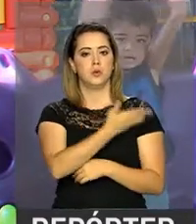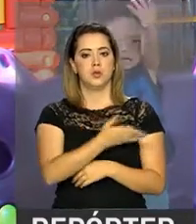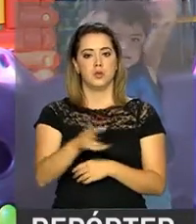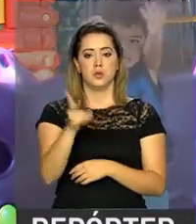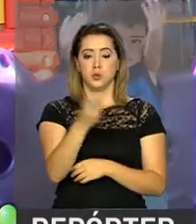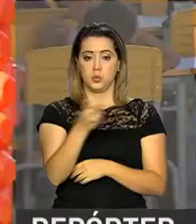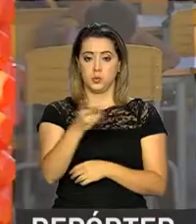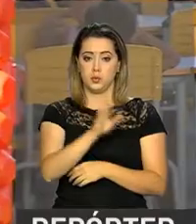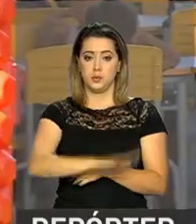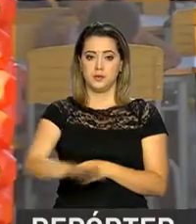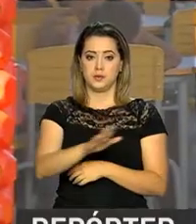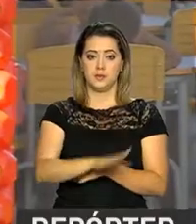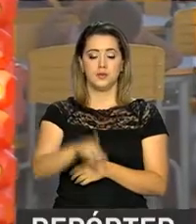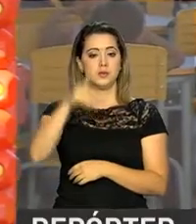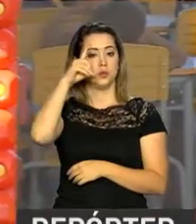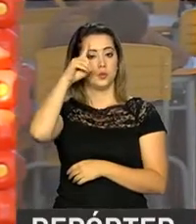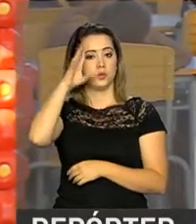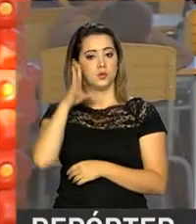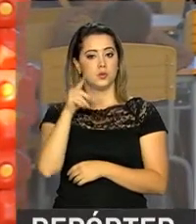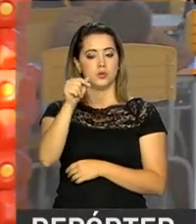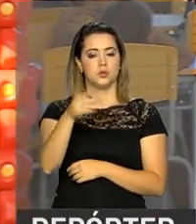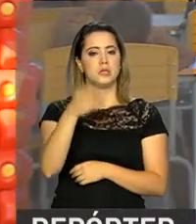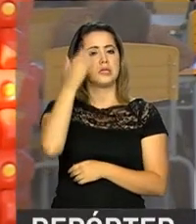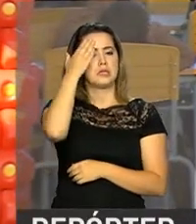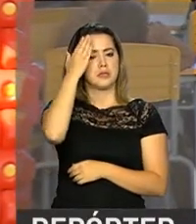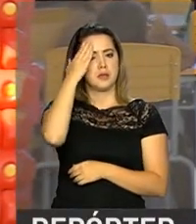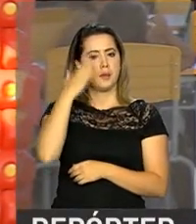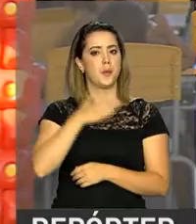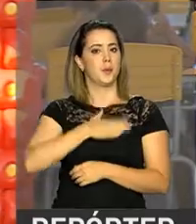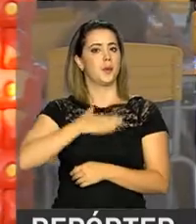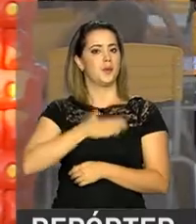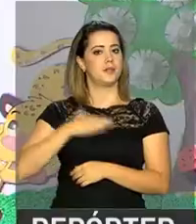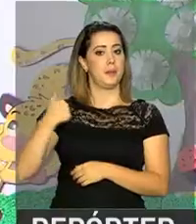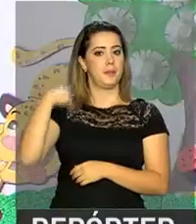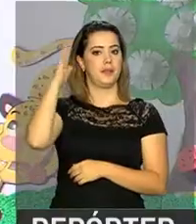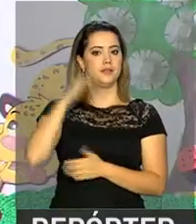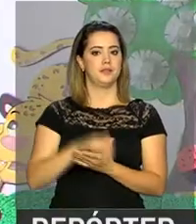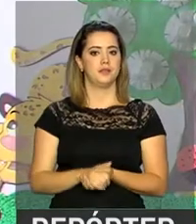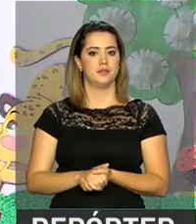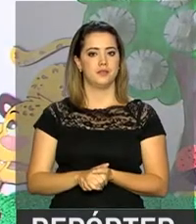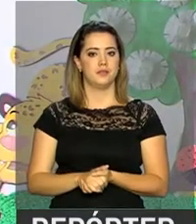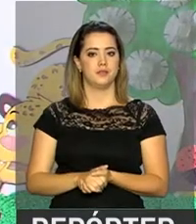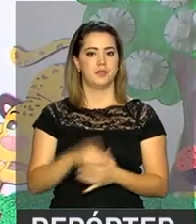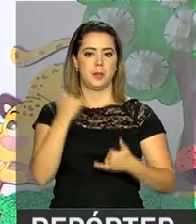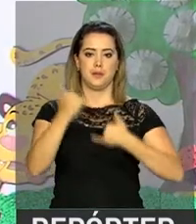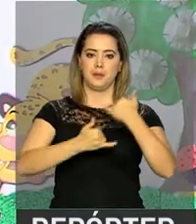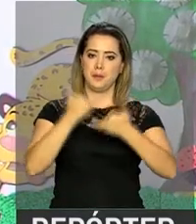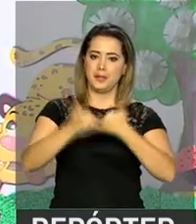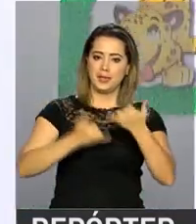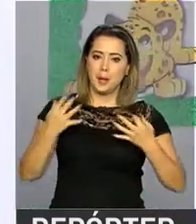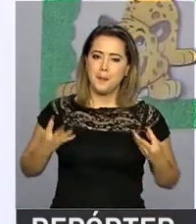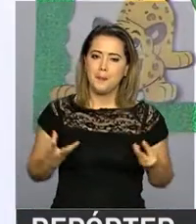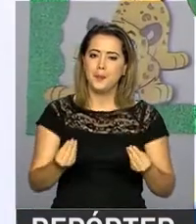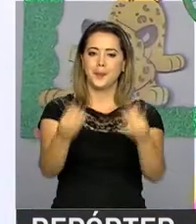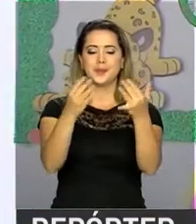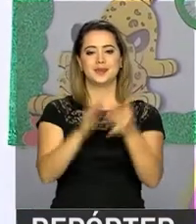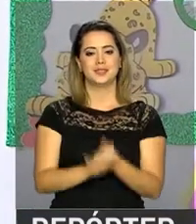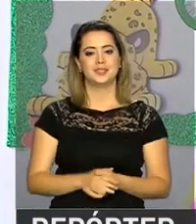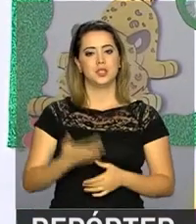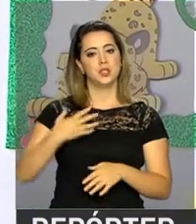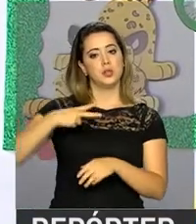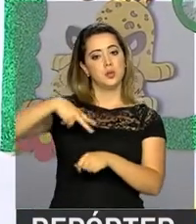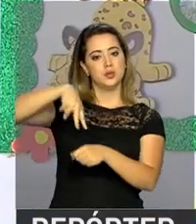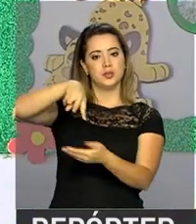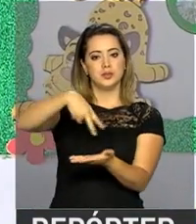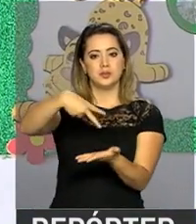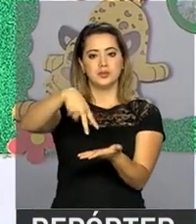Lara passam o dia, eles sabem na ponta da língua o que mais gostam de fazer. Fazer palhaçada e brincar muito. Fazer balé